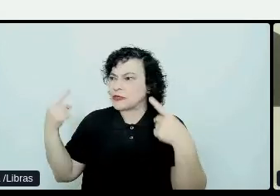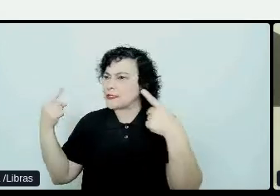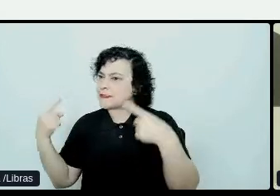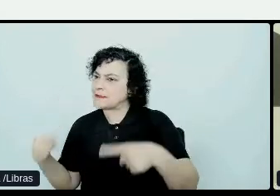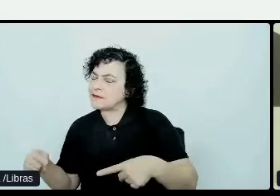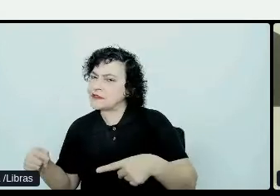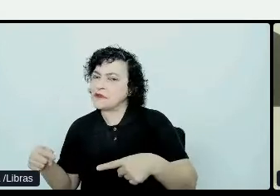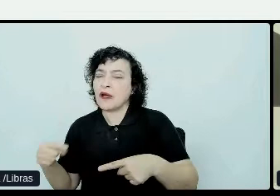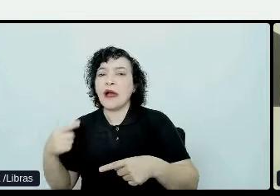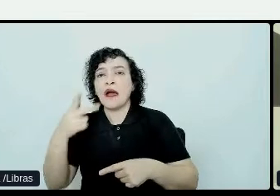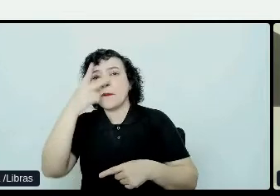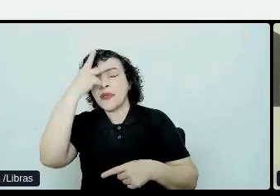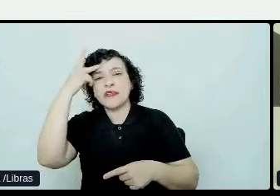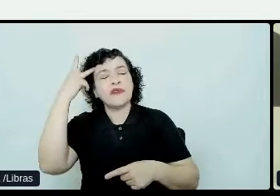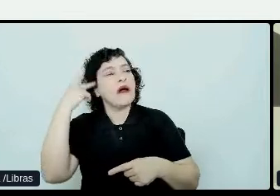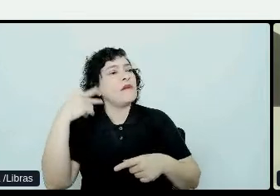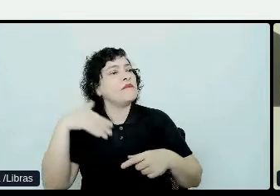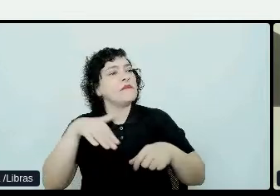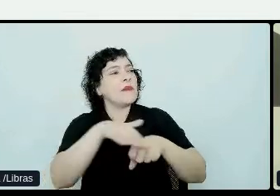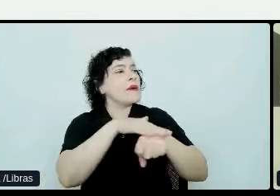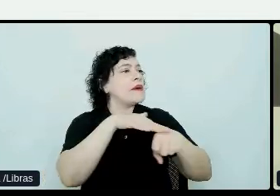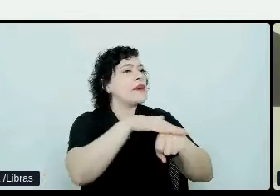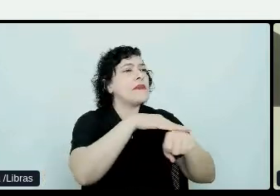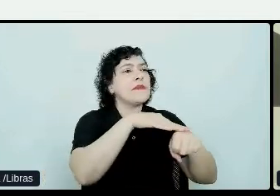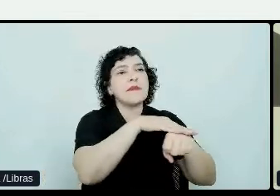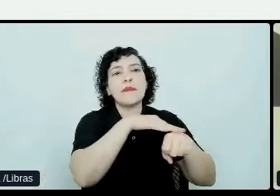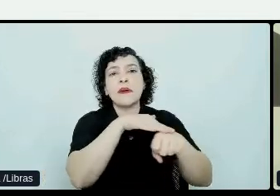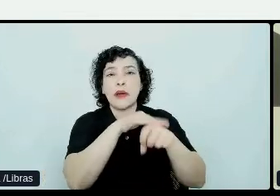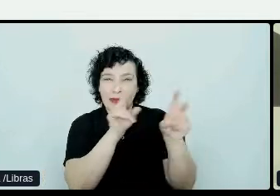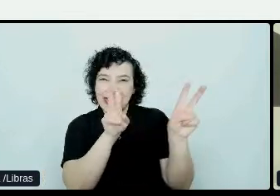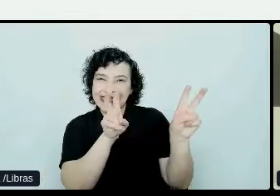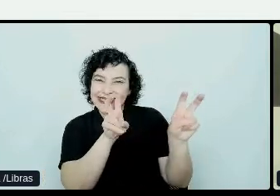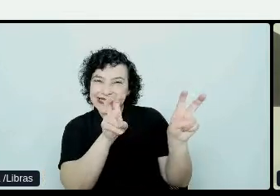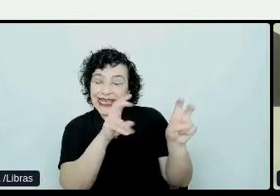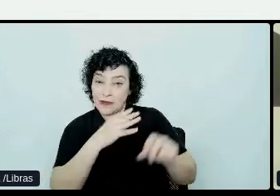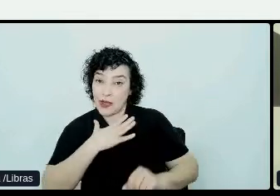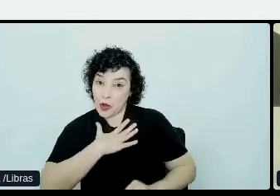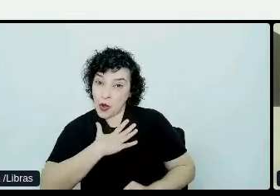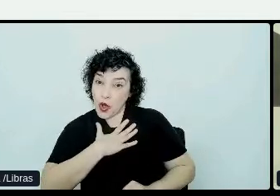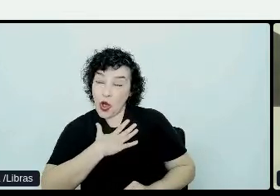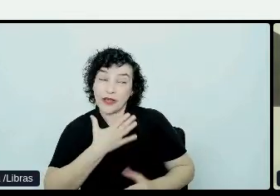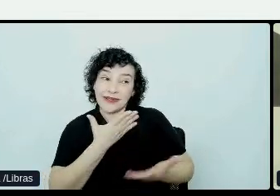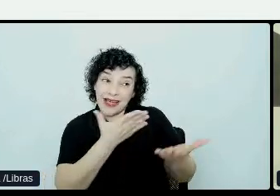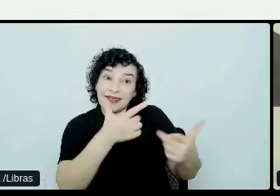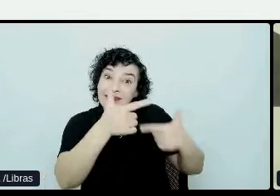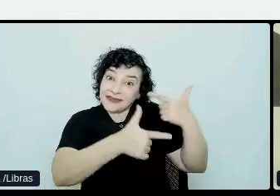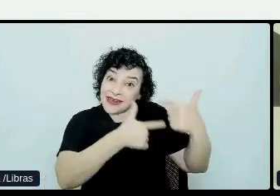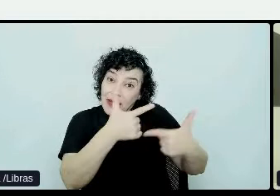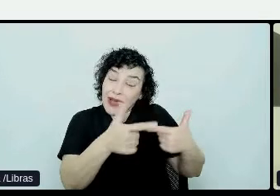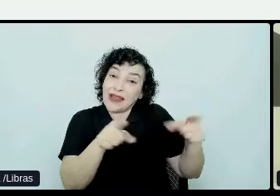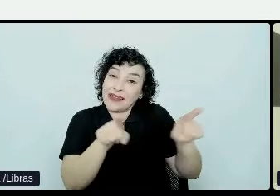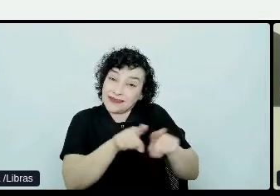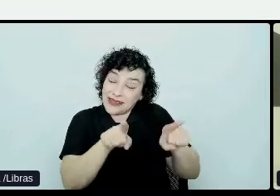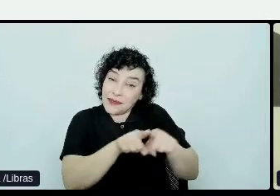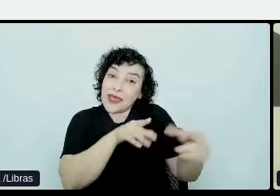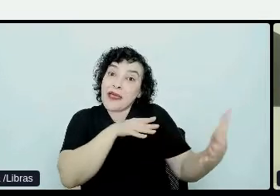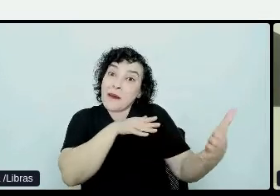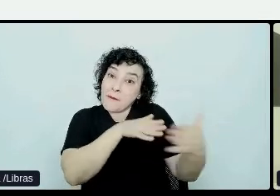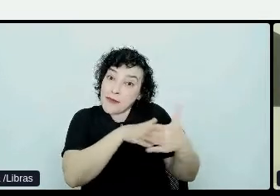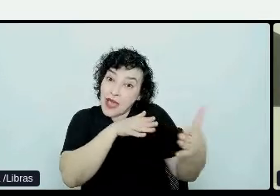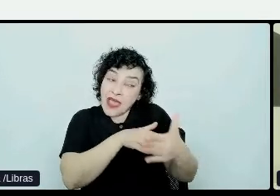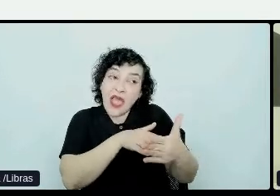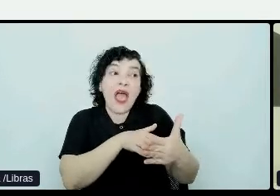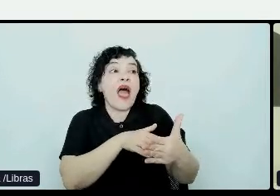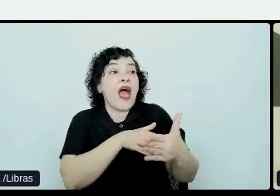com as pessoas, né, que se deparavam com o tema e precisavam trabalhar dele de alguma forma e tinham dificuldades, a gente